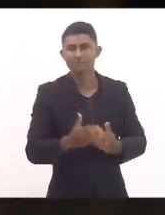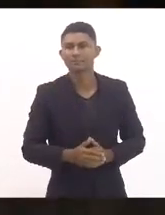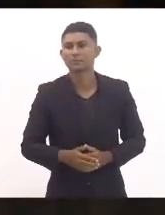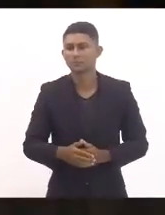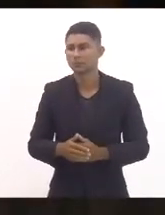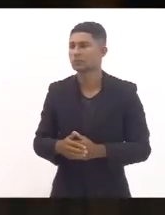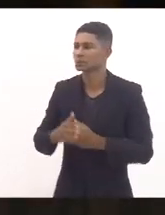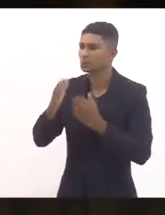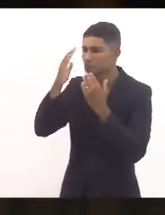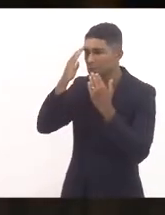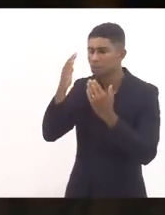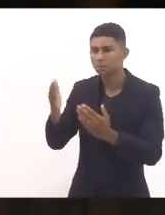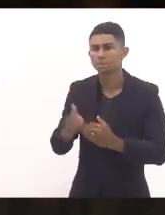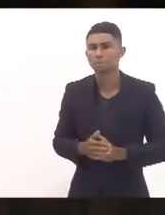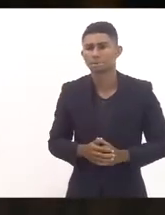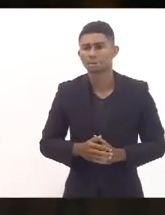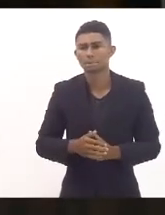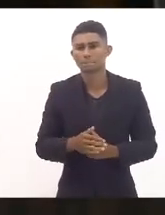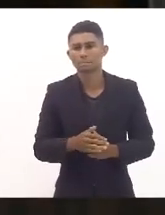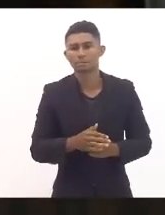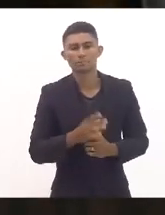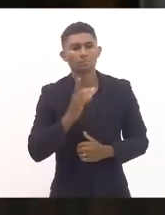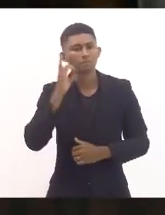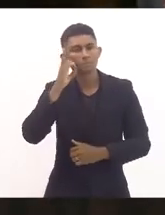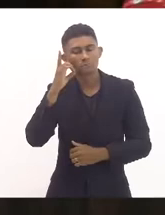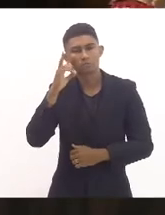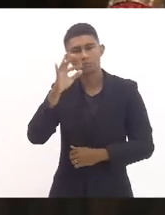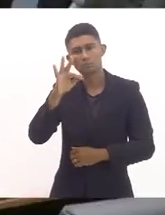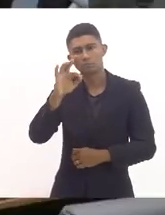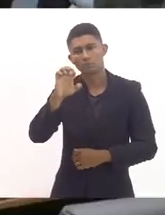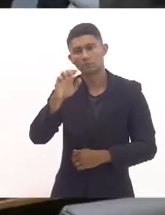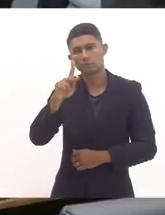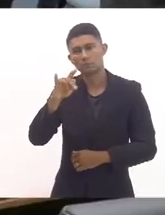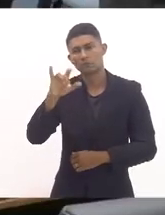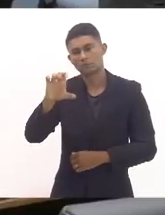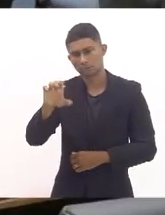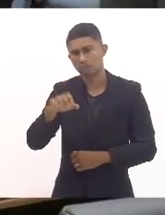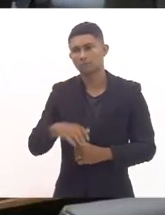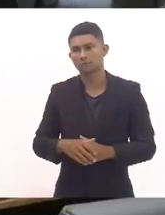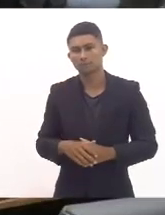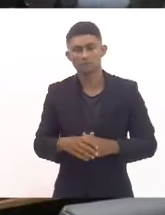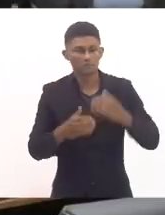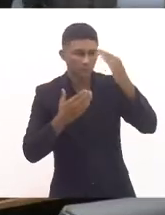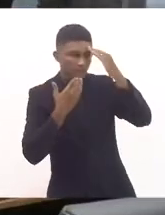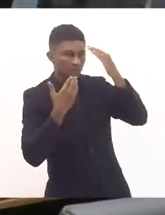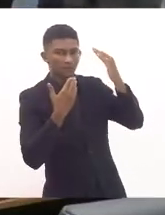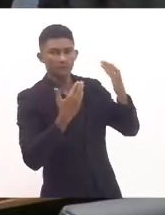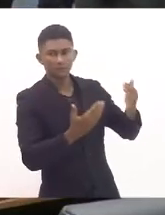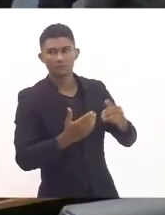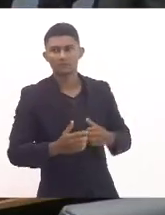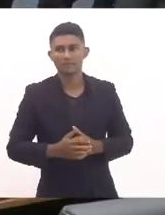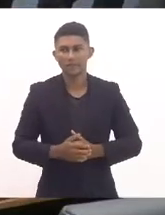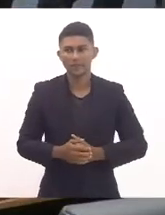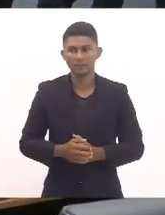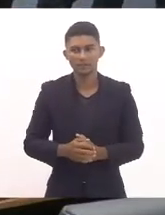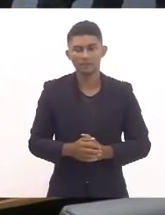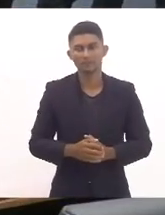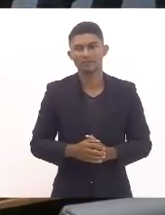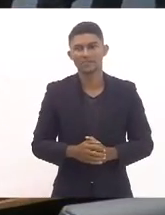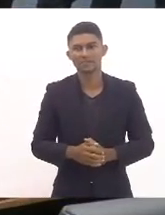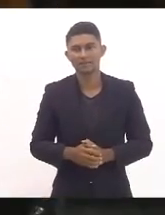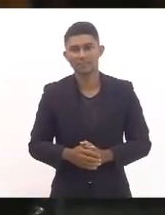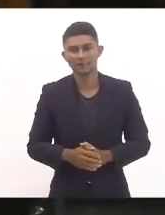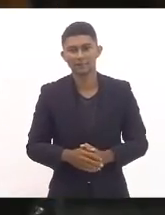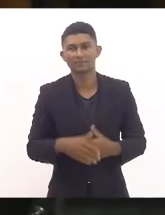Obrigada. Deputado Felipe Pobel. Obrigado, presidente. Boa tarde aos nobres colegas parlamentares, a quem